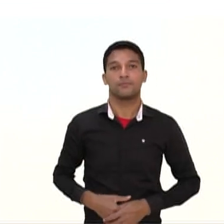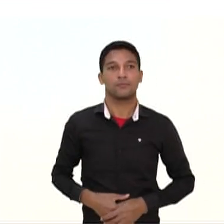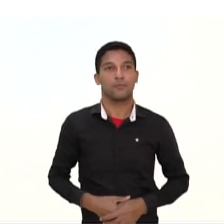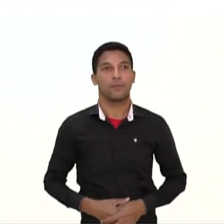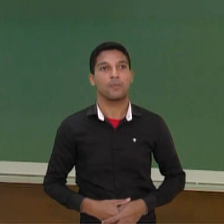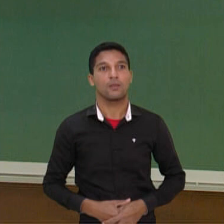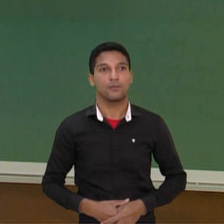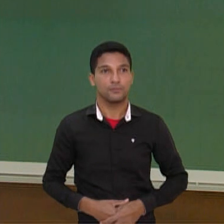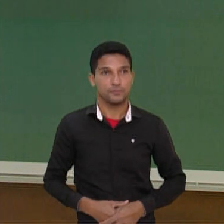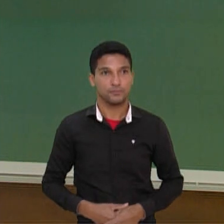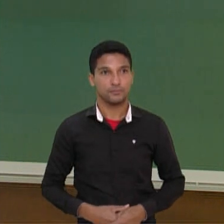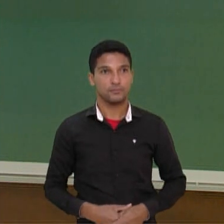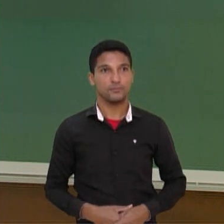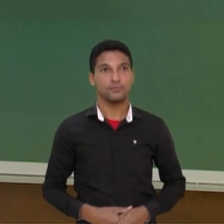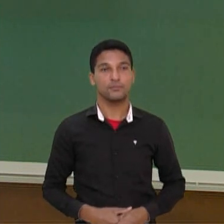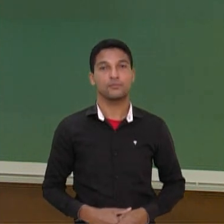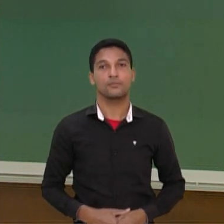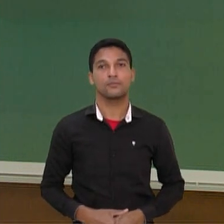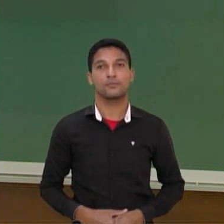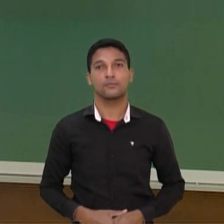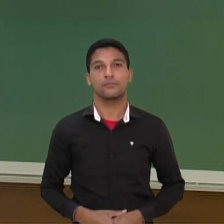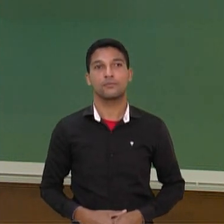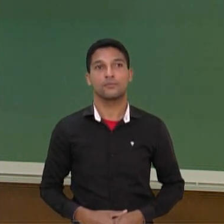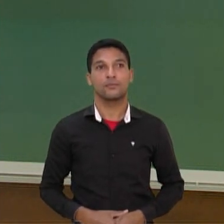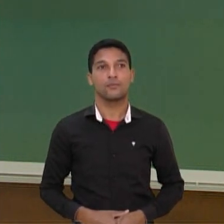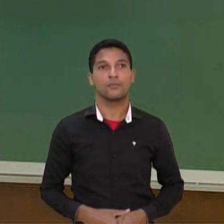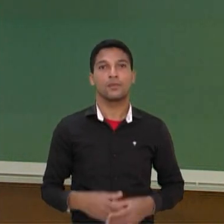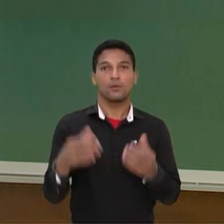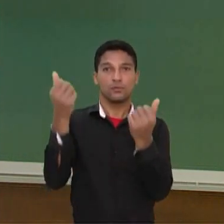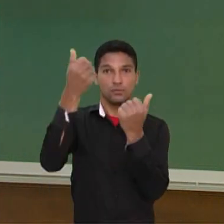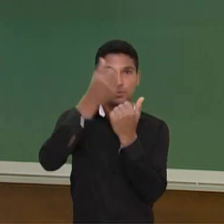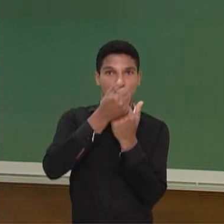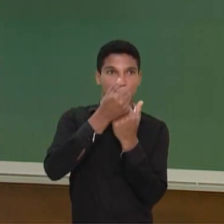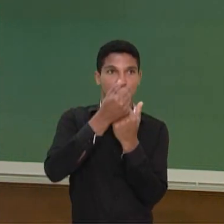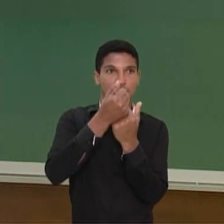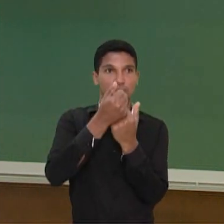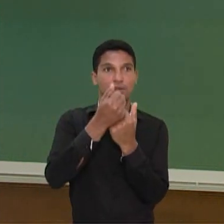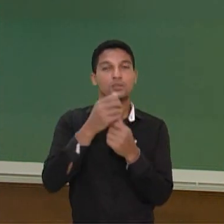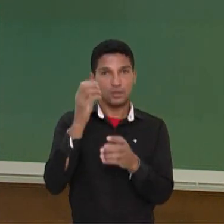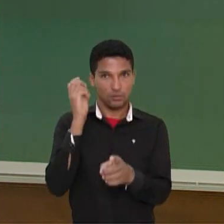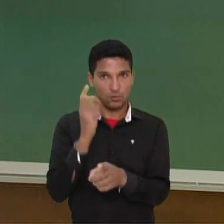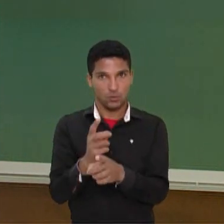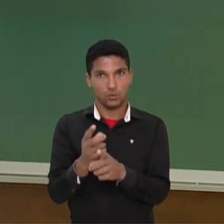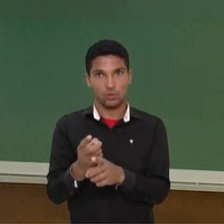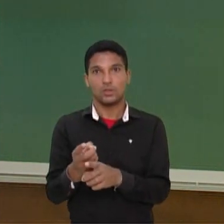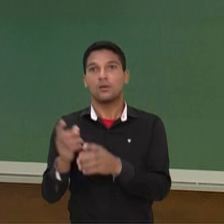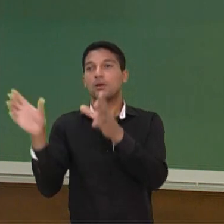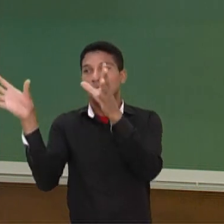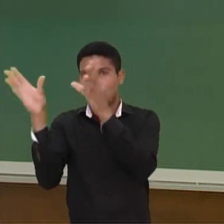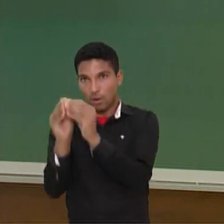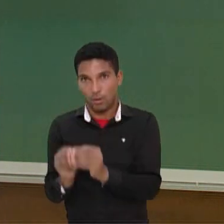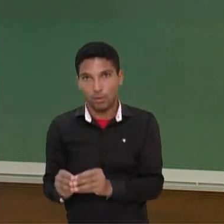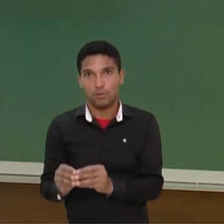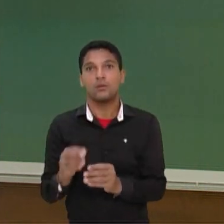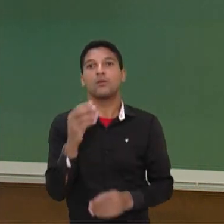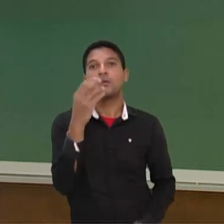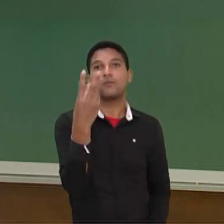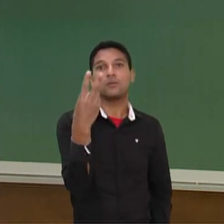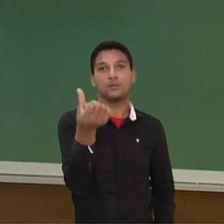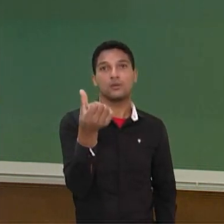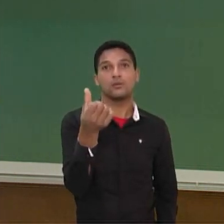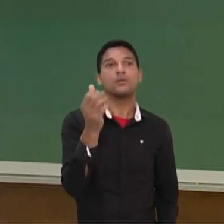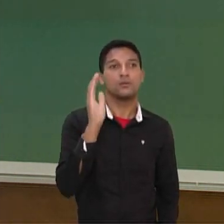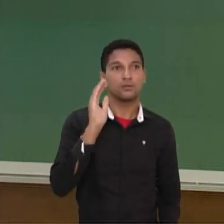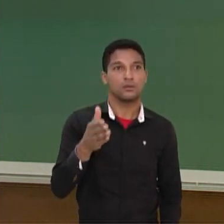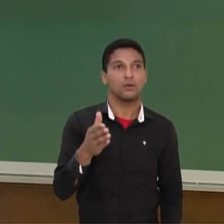usando a fatoração. Beleza? Então, substituindo ali por 26, né? Ou seja, já que eu calculei a raiz, coloca lá o valor, o 2